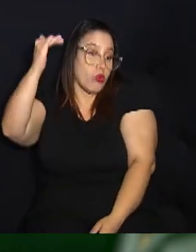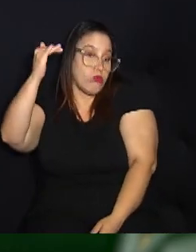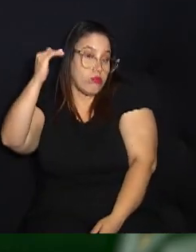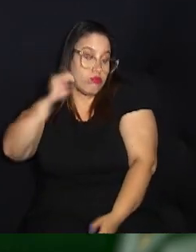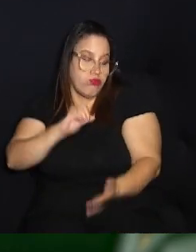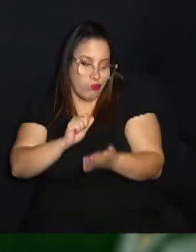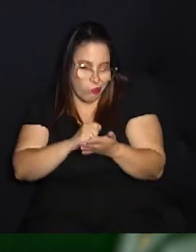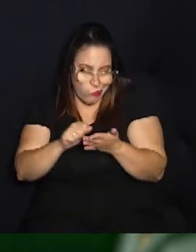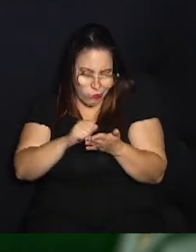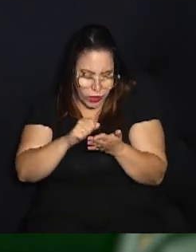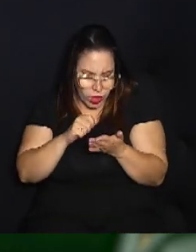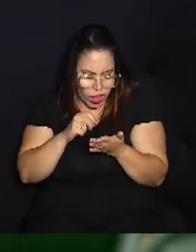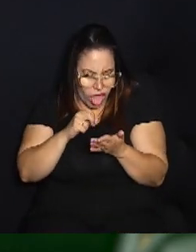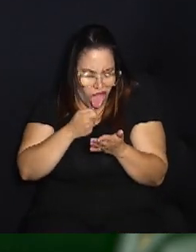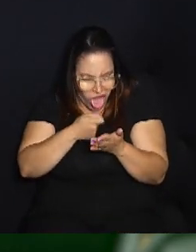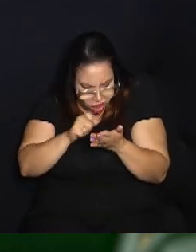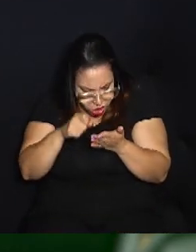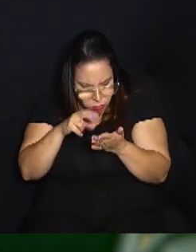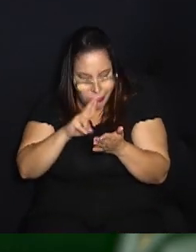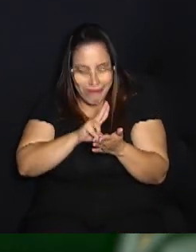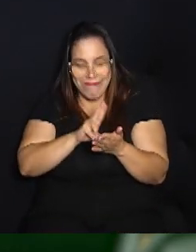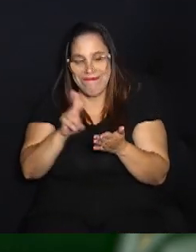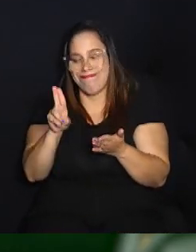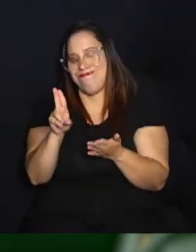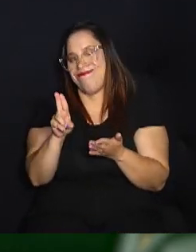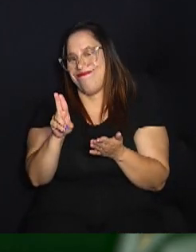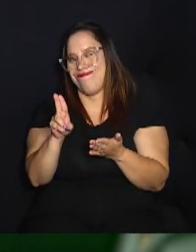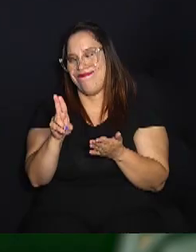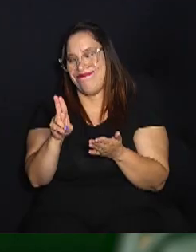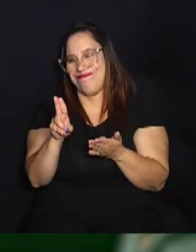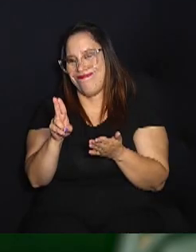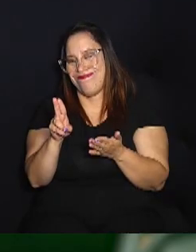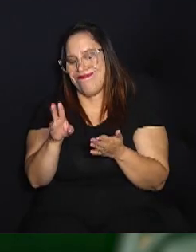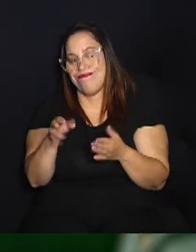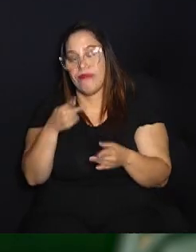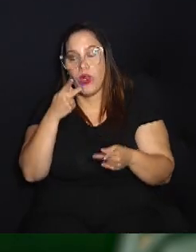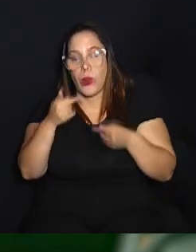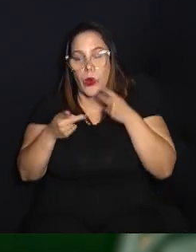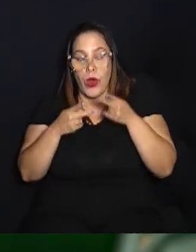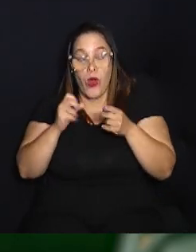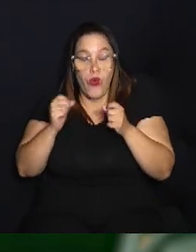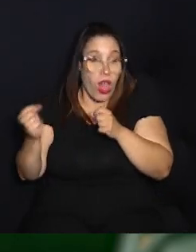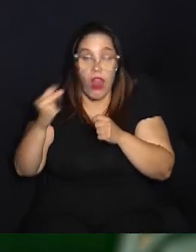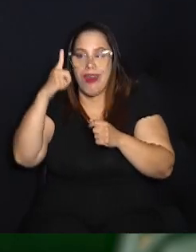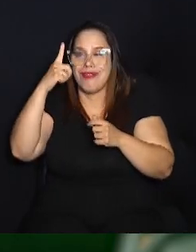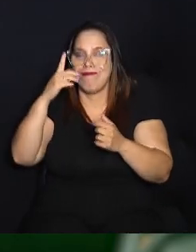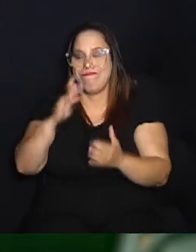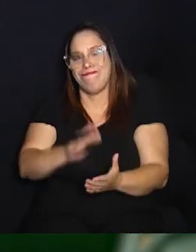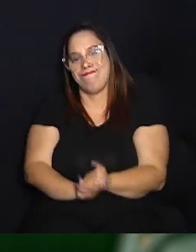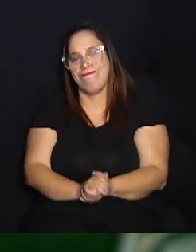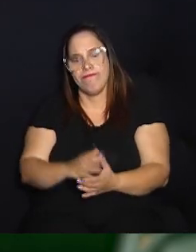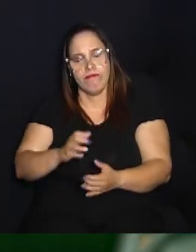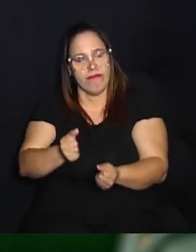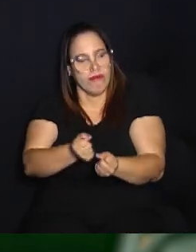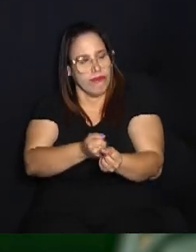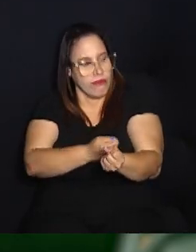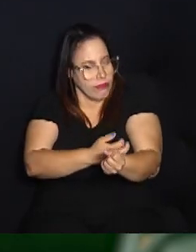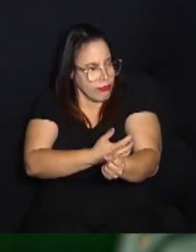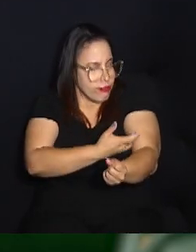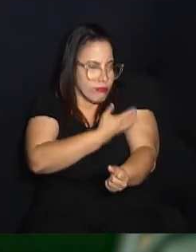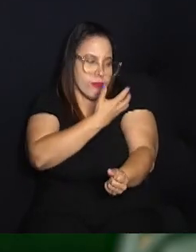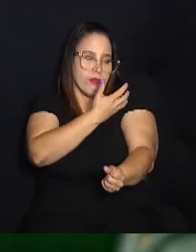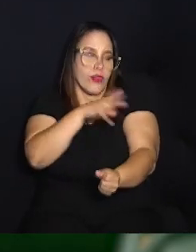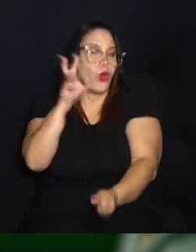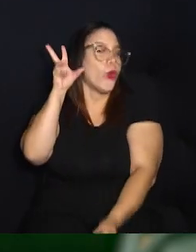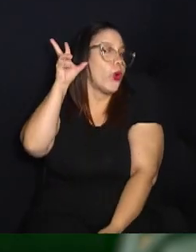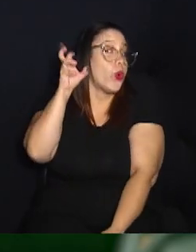adulto analfabeto que consegue escrever o seu nome. Eles costumam dizer, eu vi a luz. Então é algo que emociona muito